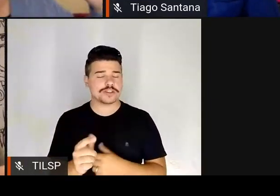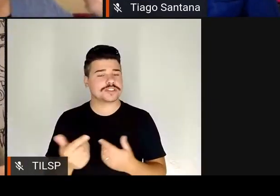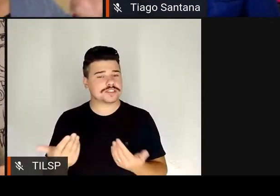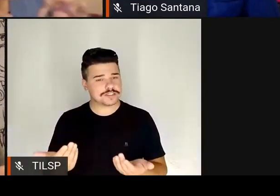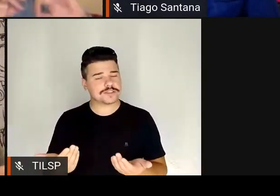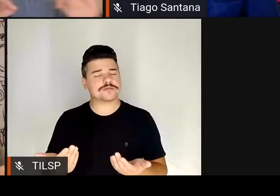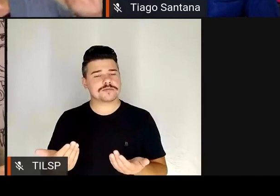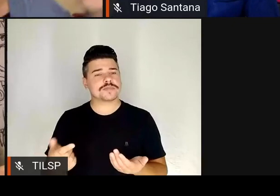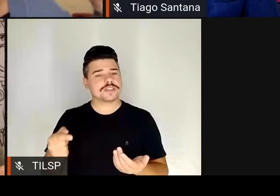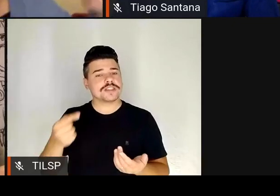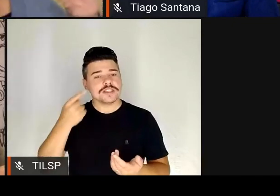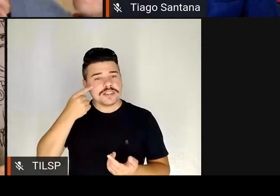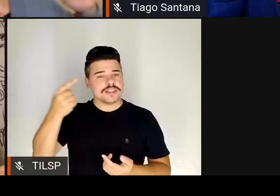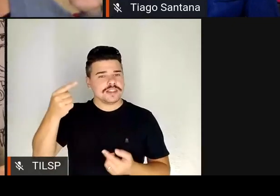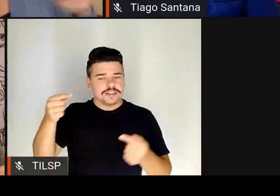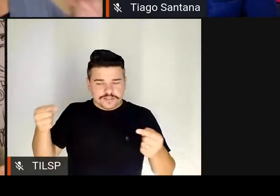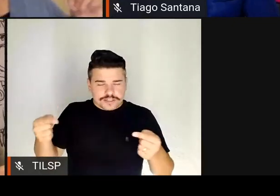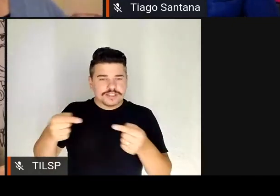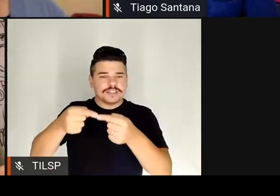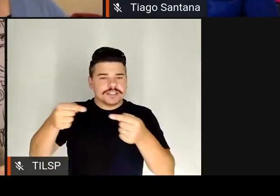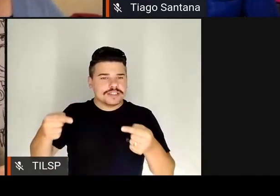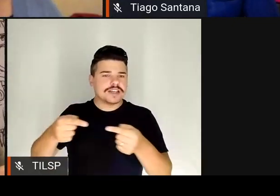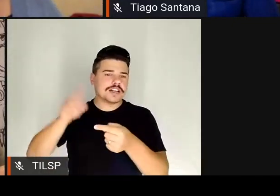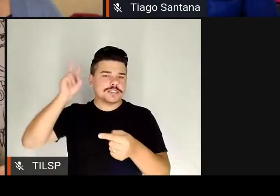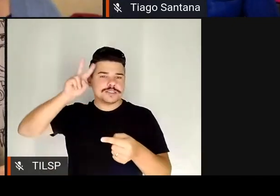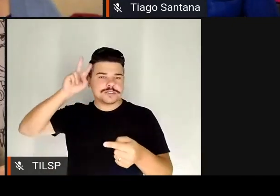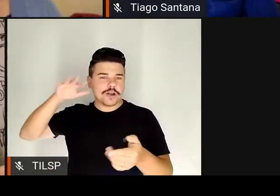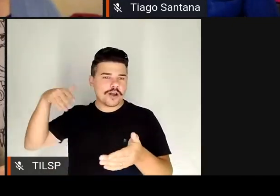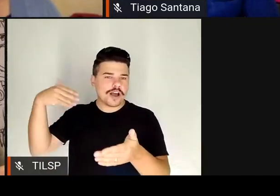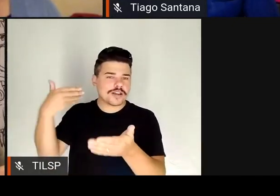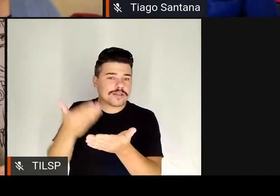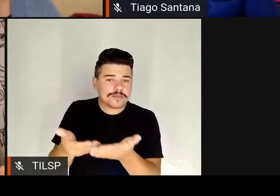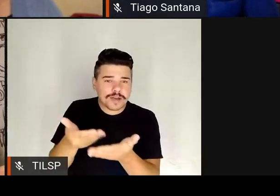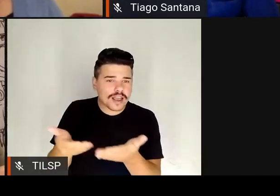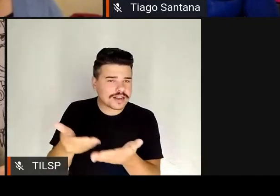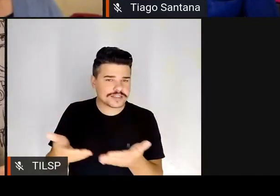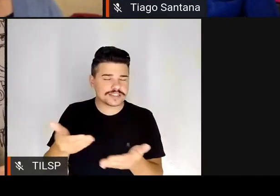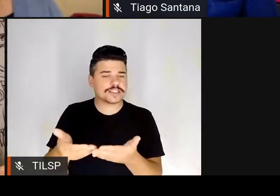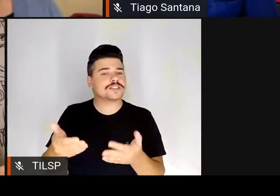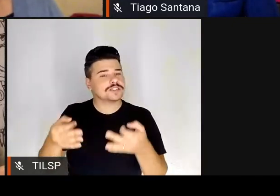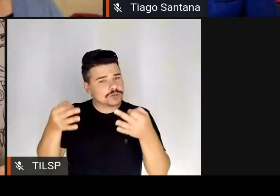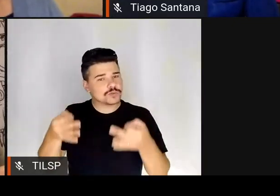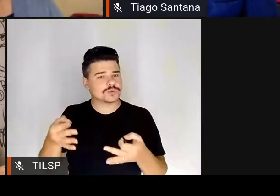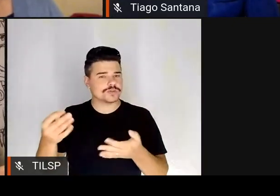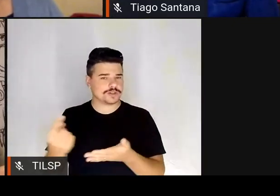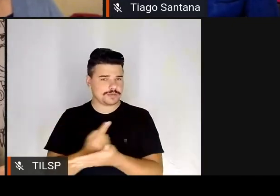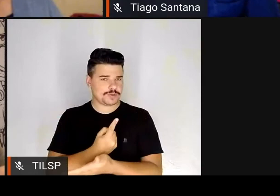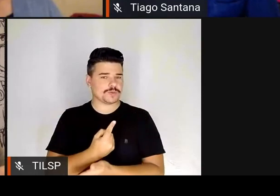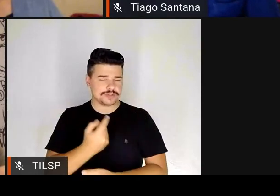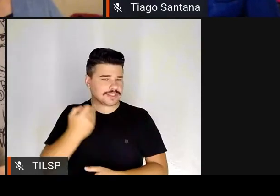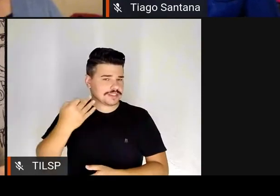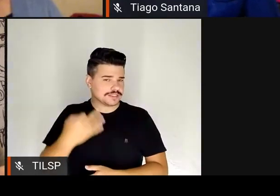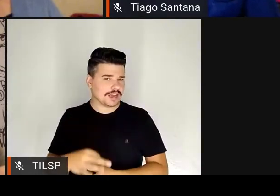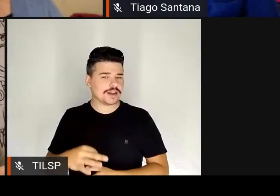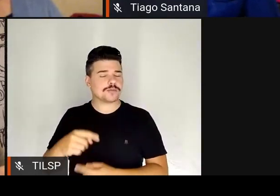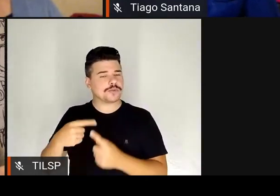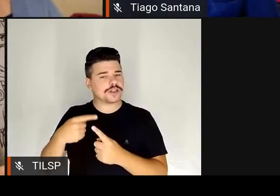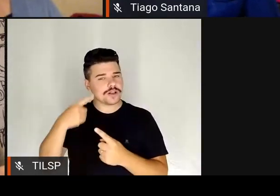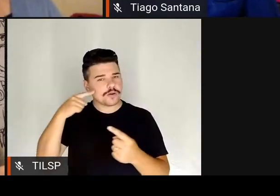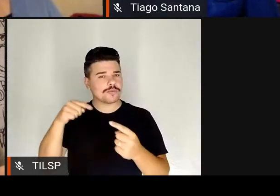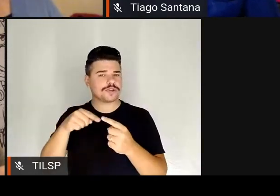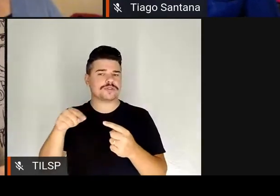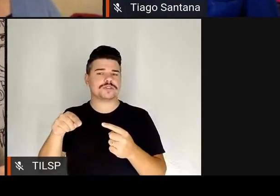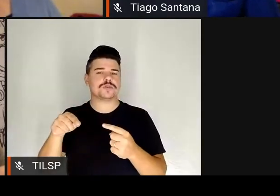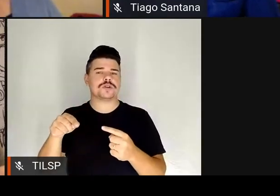interessante ligar esses fios que às vezes se perdem, e justamente a sua pergunta tem um pouco a ver com isso, então o que se